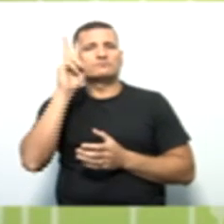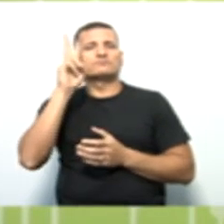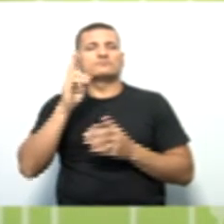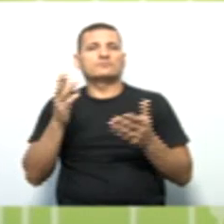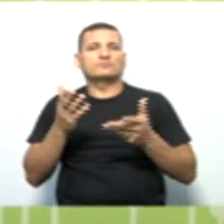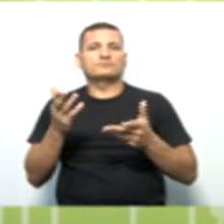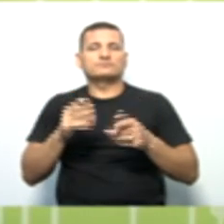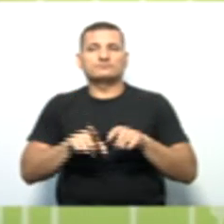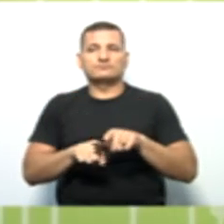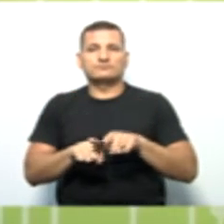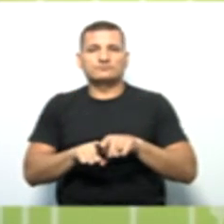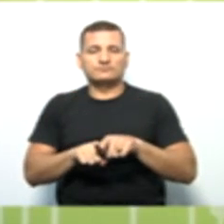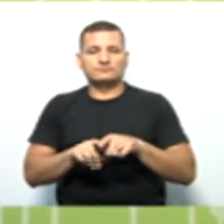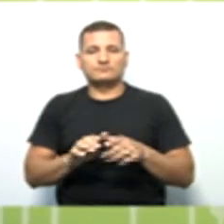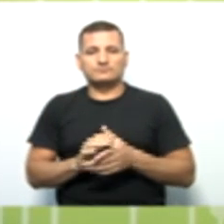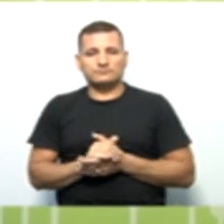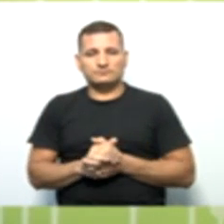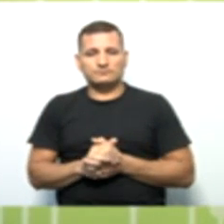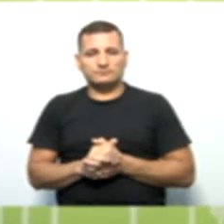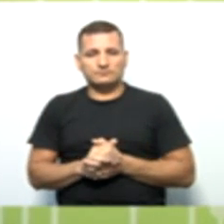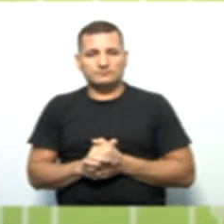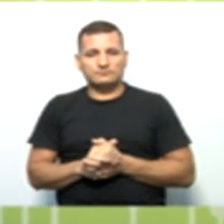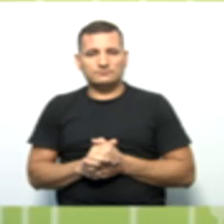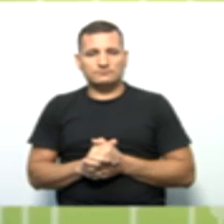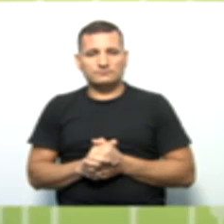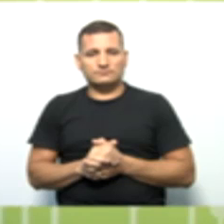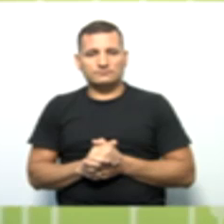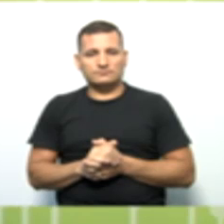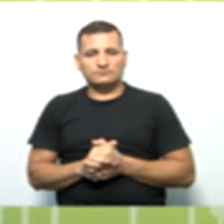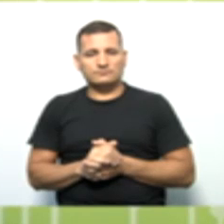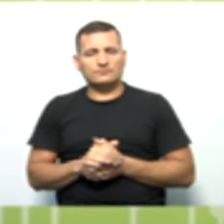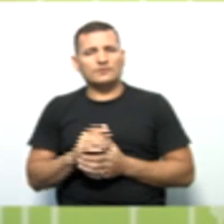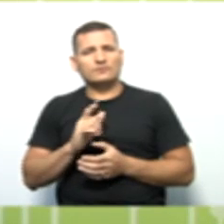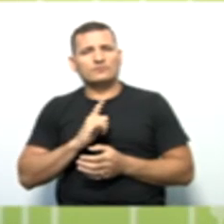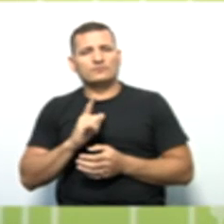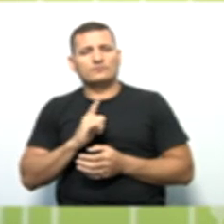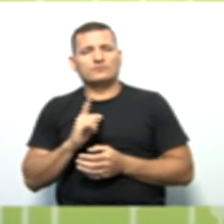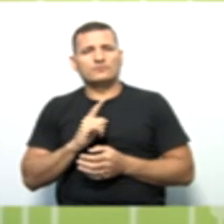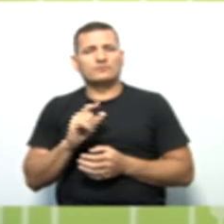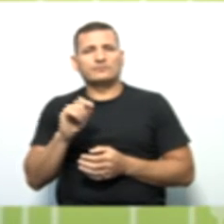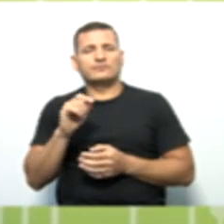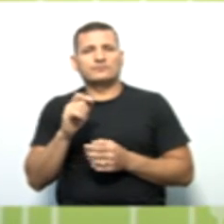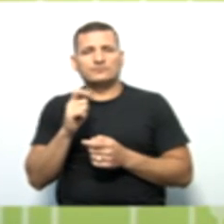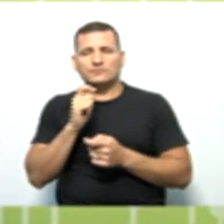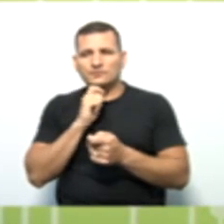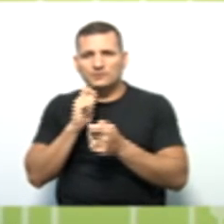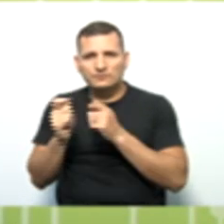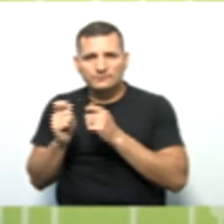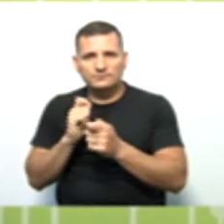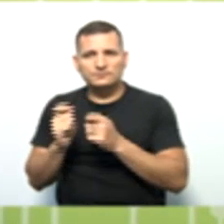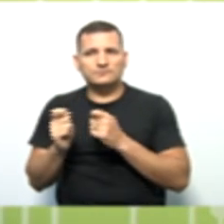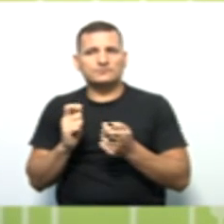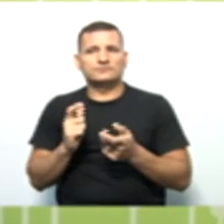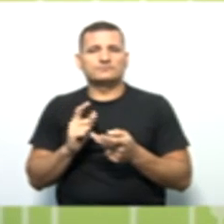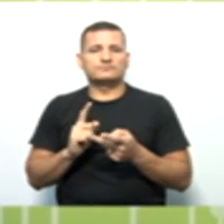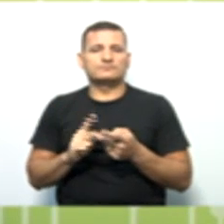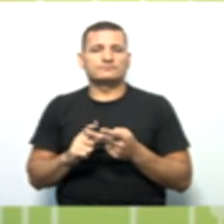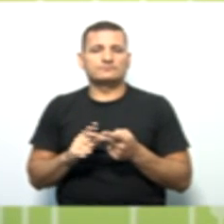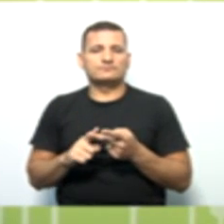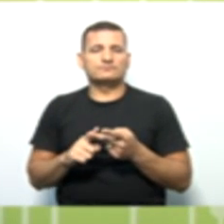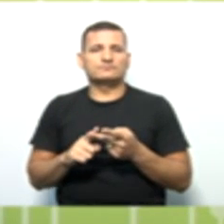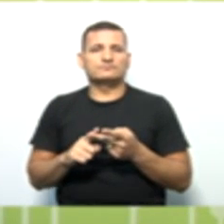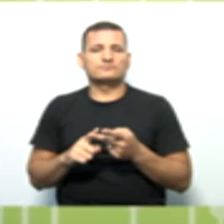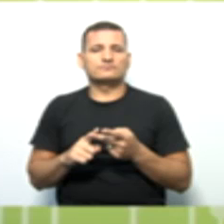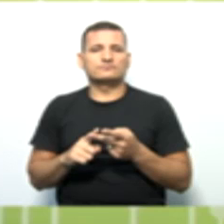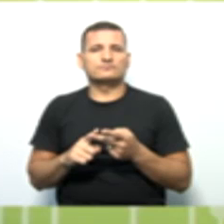coisa. Por isso que tem aquelas fases do levantamento que a gente falou, da entrevista, dos cenários que você tem